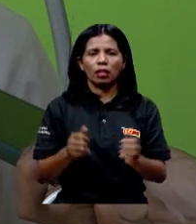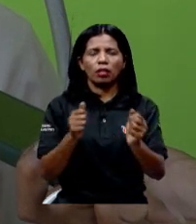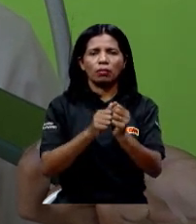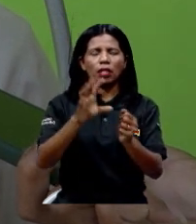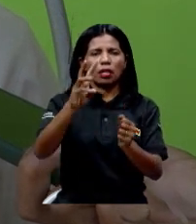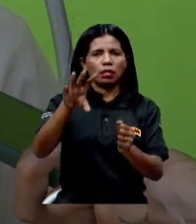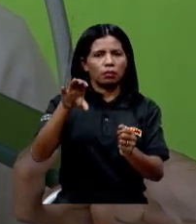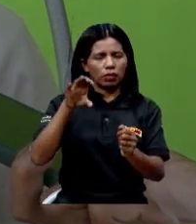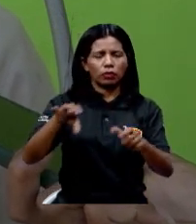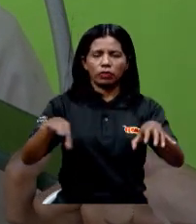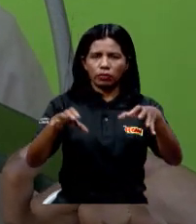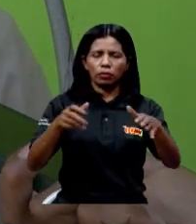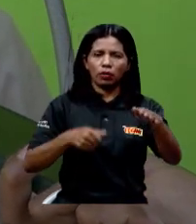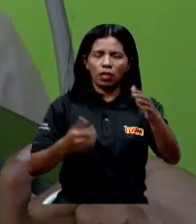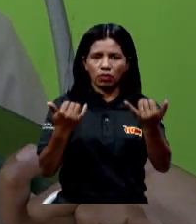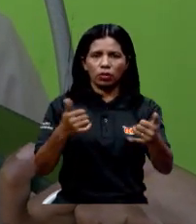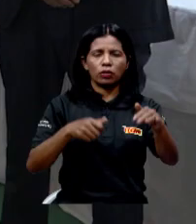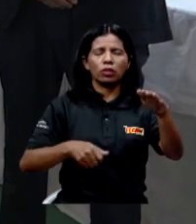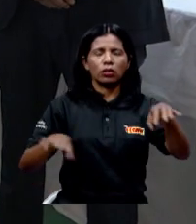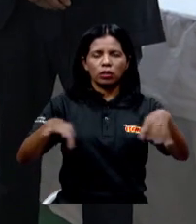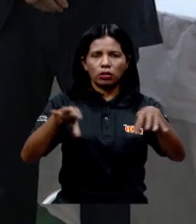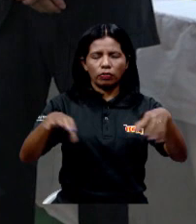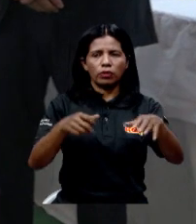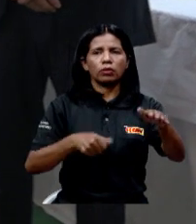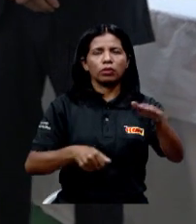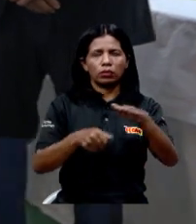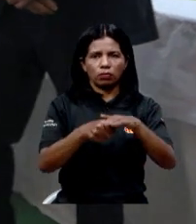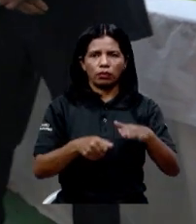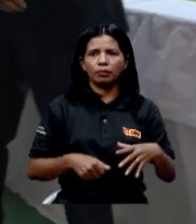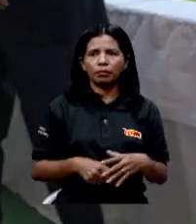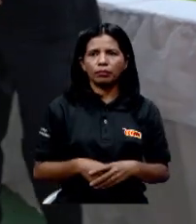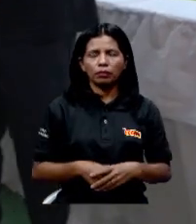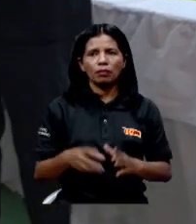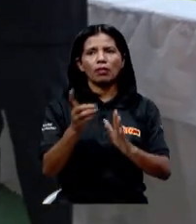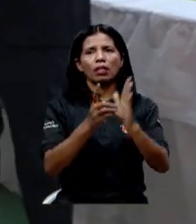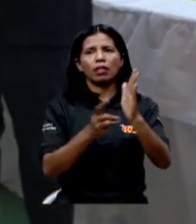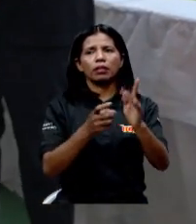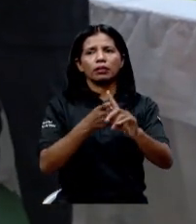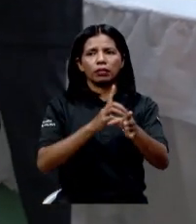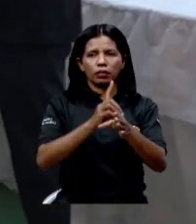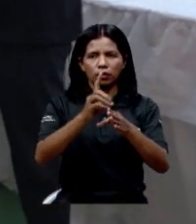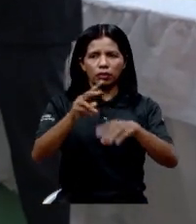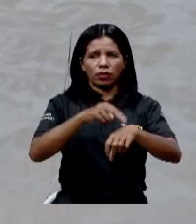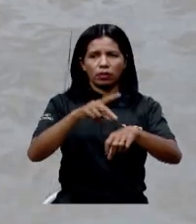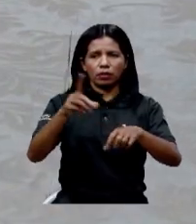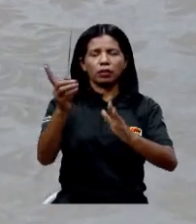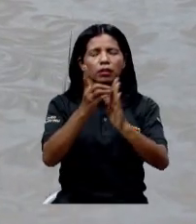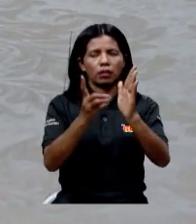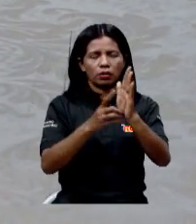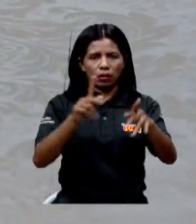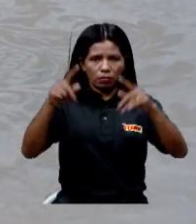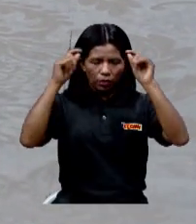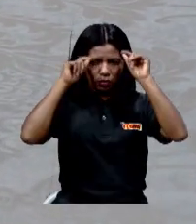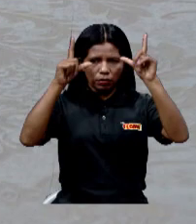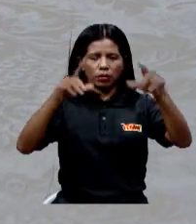basic 600 trabalhador para ni sih halai sistema. Tuir dados susi Direção Nasional Emprego Exterior, dados trabalhador Timoroan,